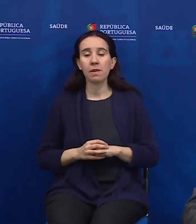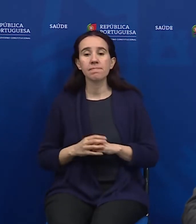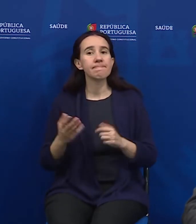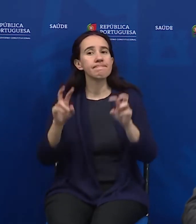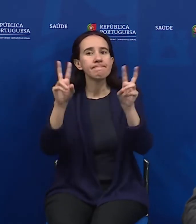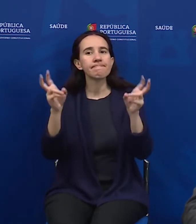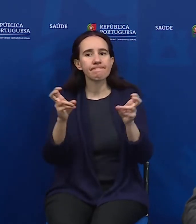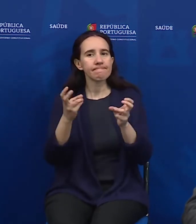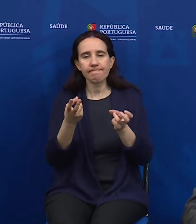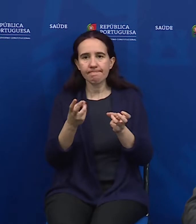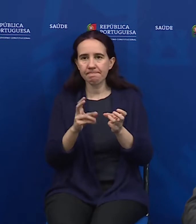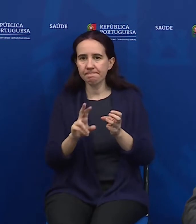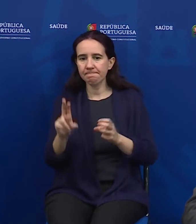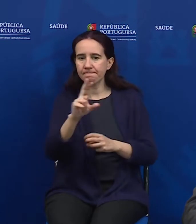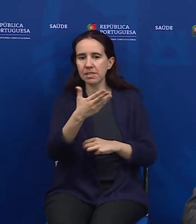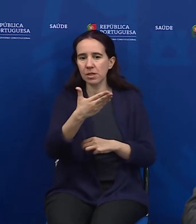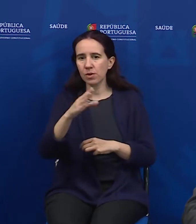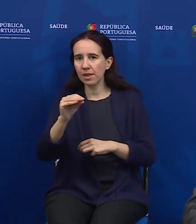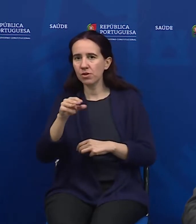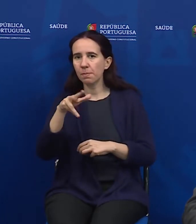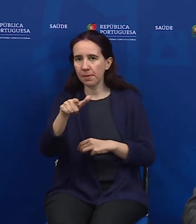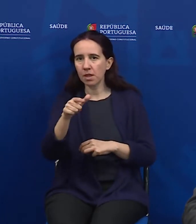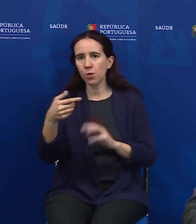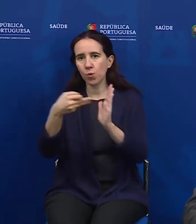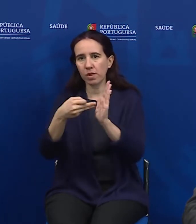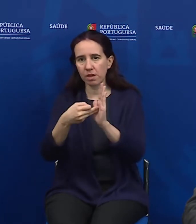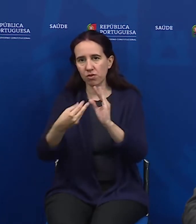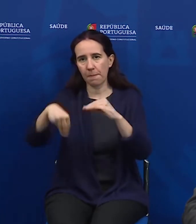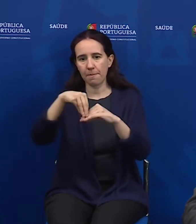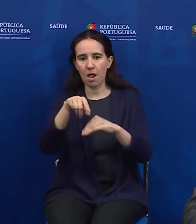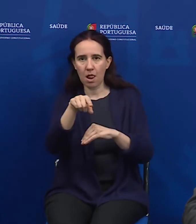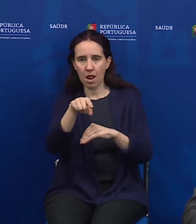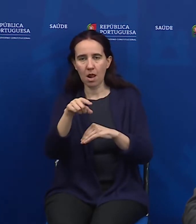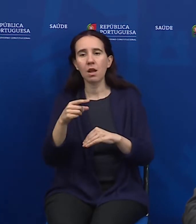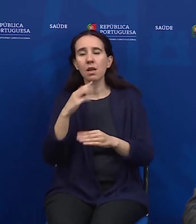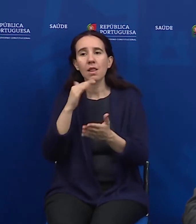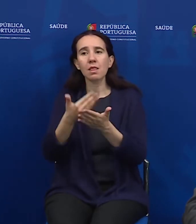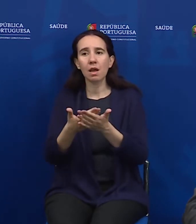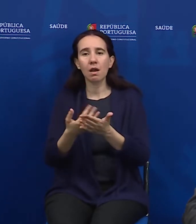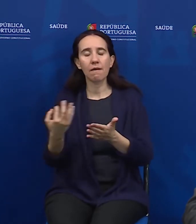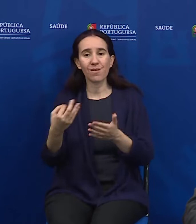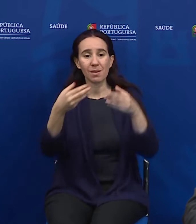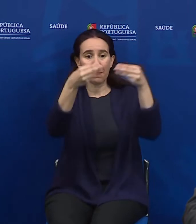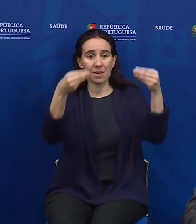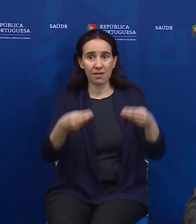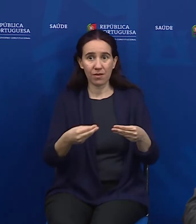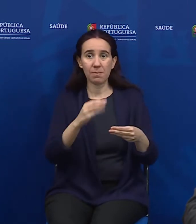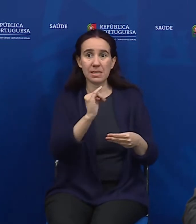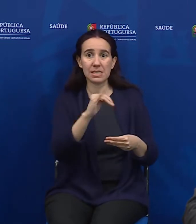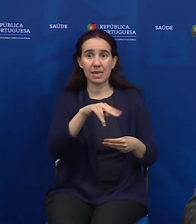Trata-se de um acréscimo de cerca de 110 mil utentes que resulta da integração da plataforma